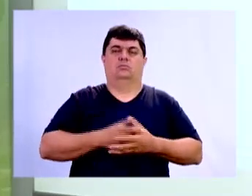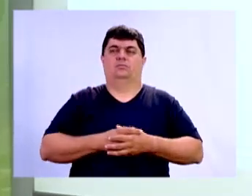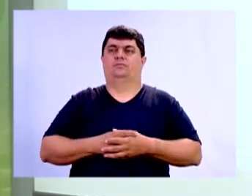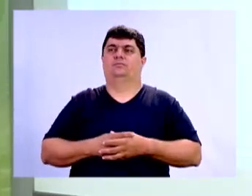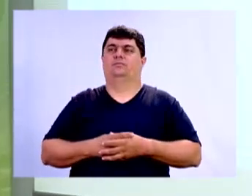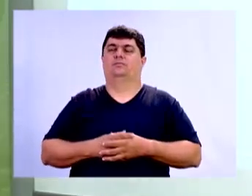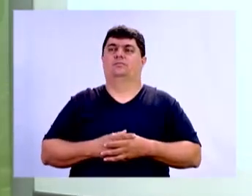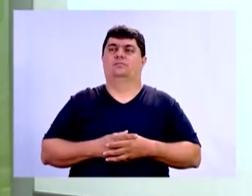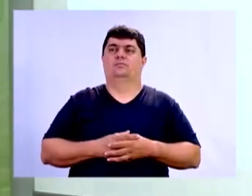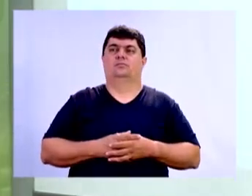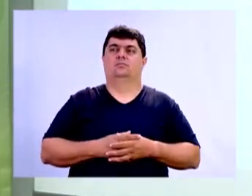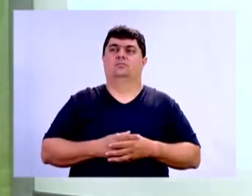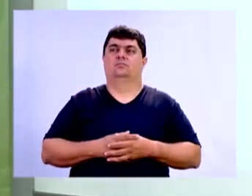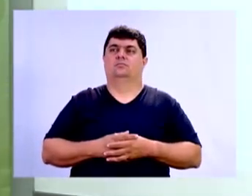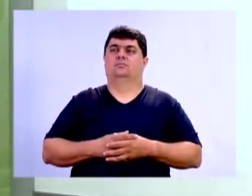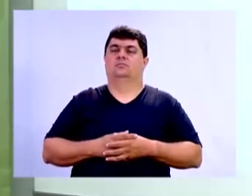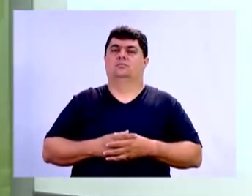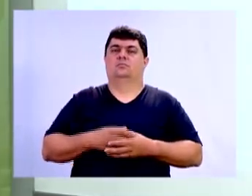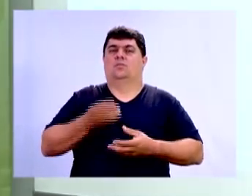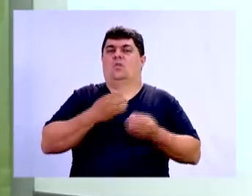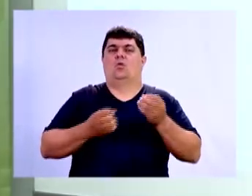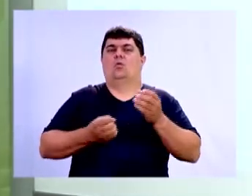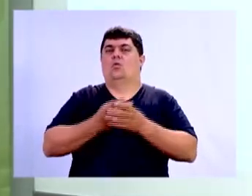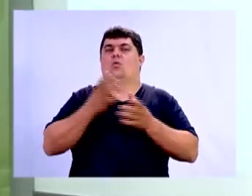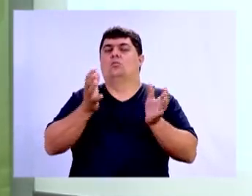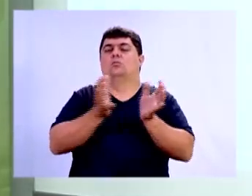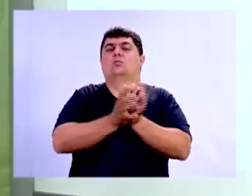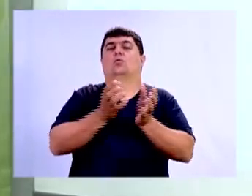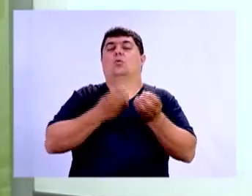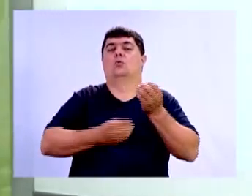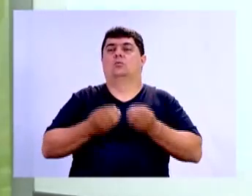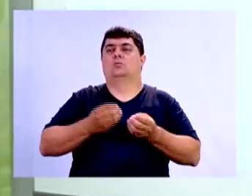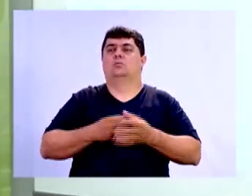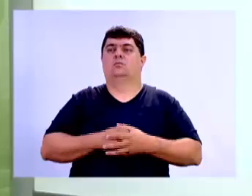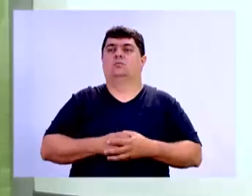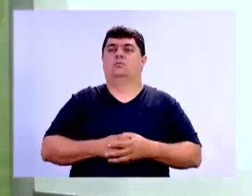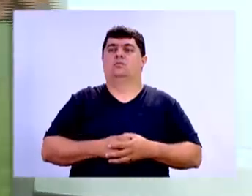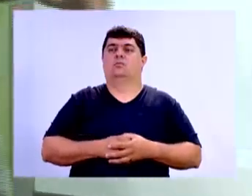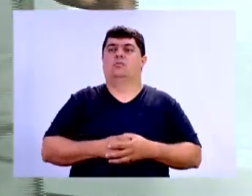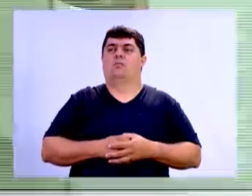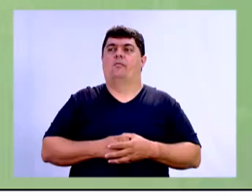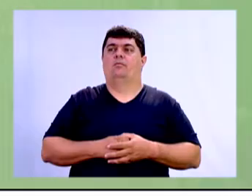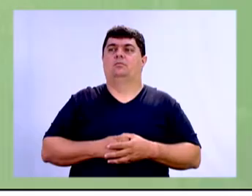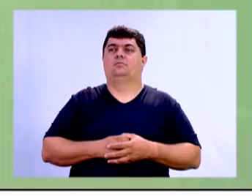interessante. Agora, como é que a gente cria essas coleções de objetos? Né? Vamos lá.